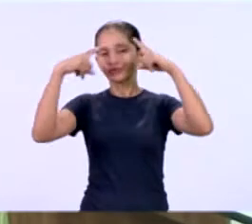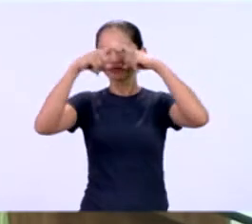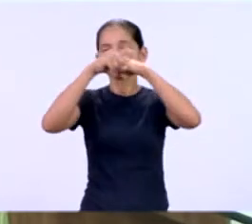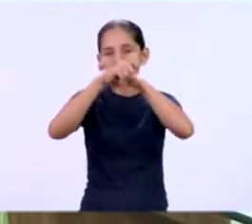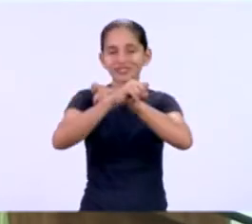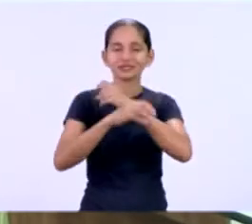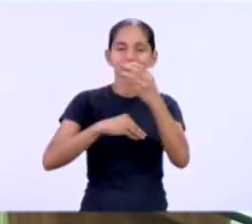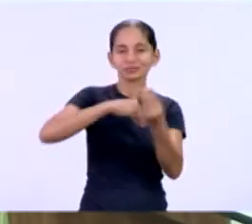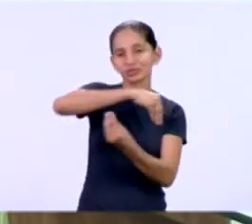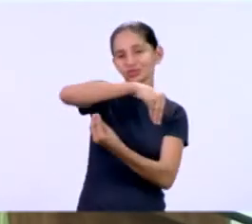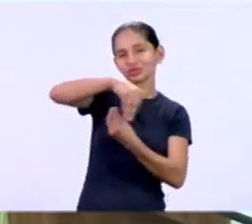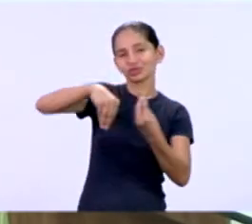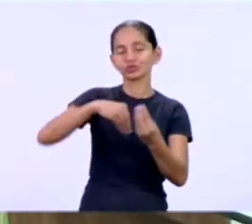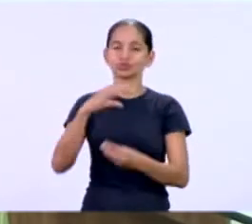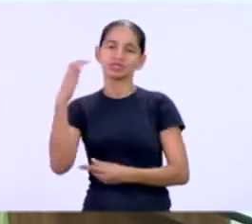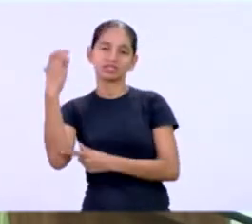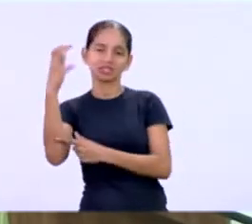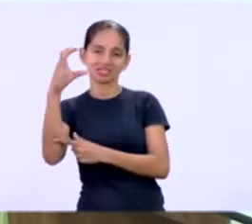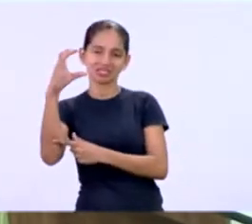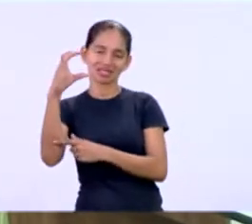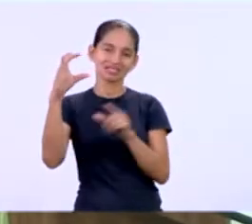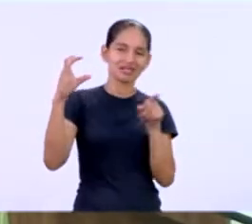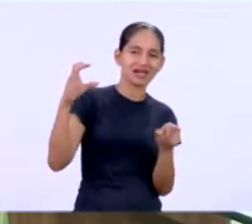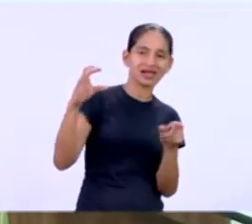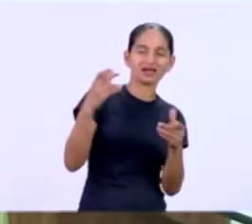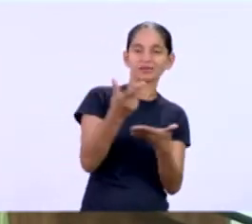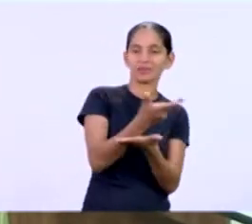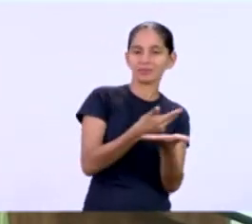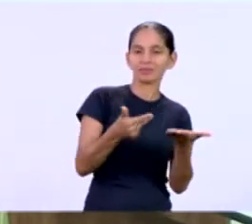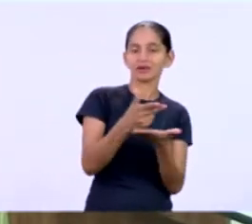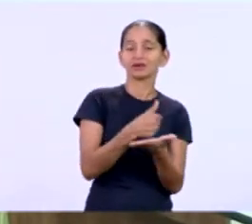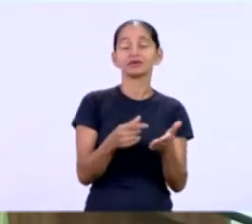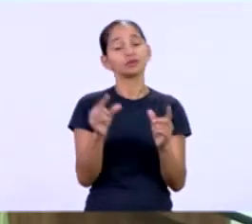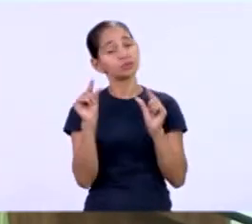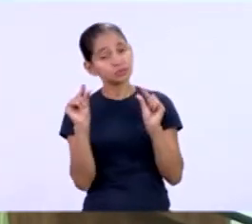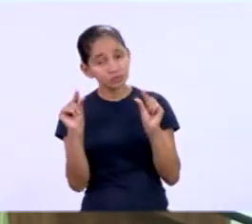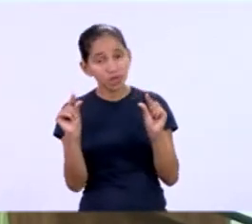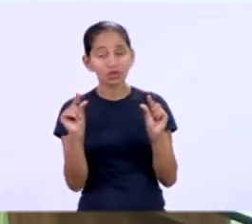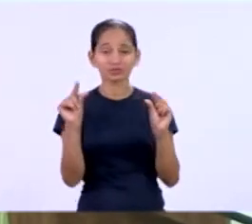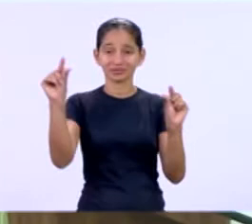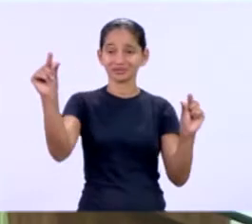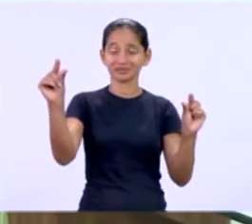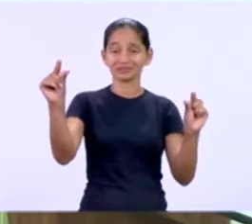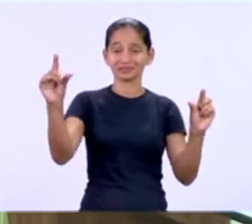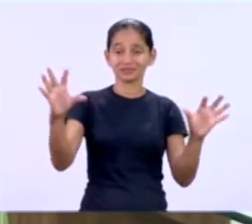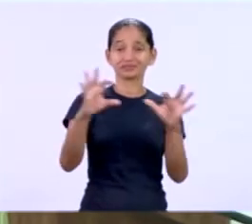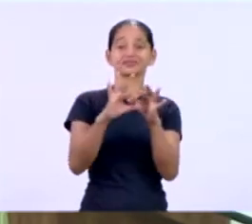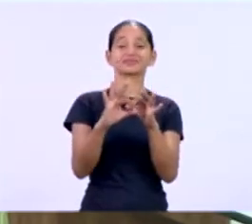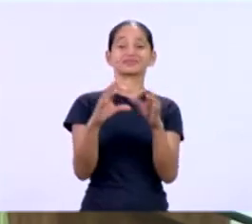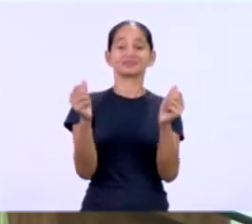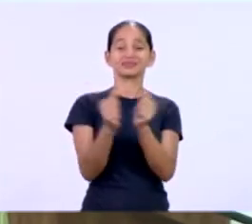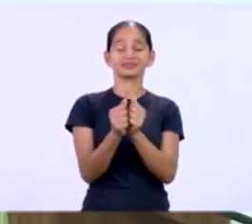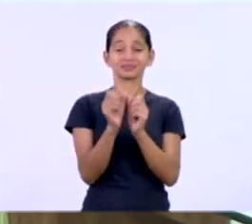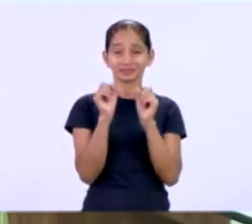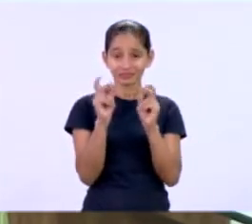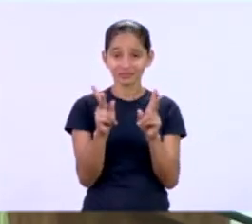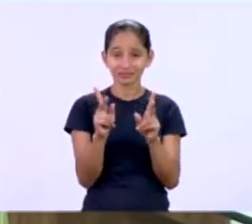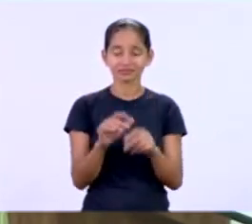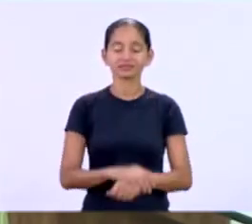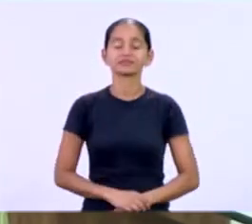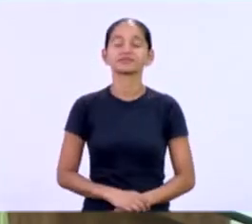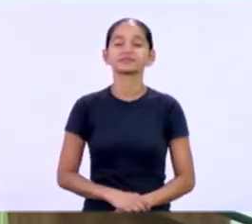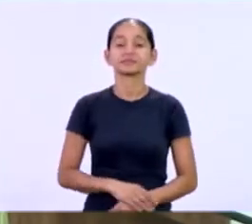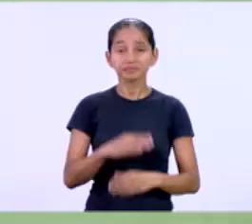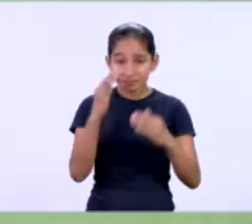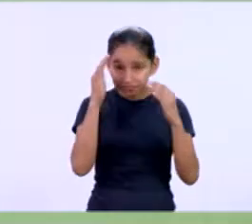acaba misturando na interpretação conceitual aqui do Gitman um pouco de não só de ciência, mas também de arte, ok?